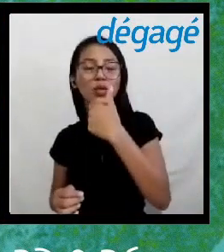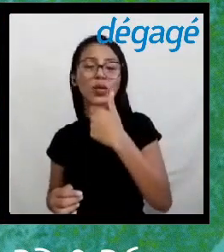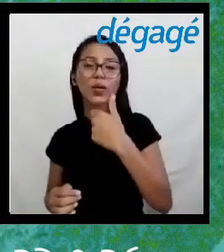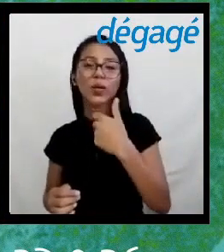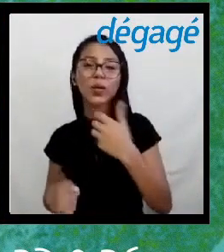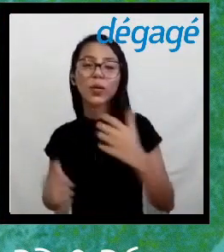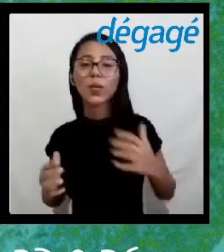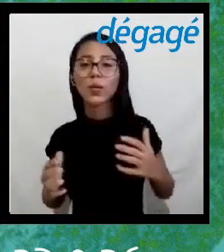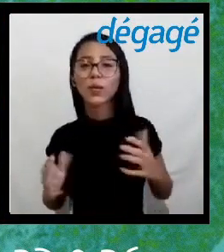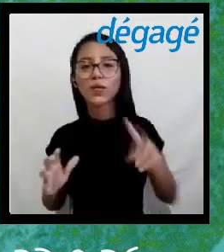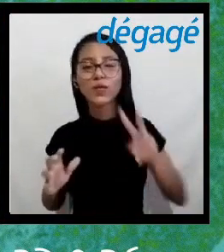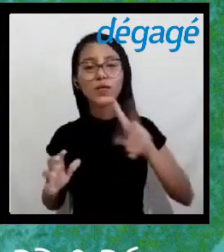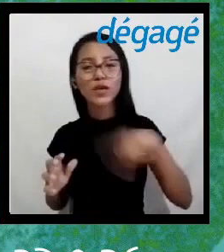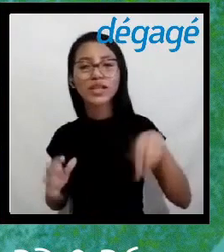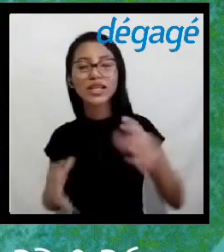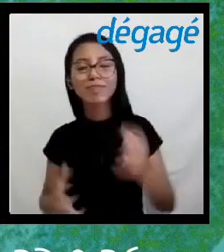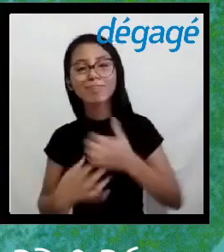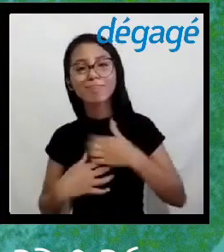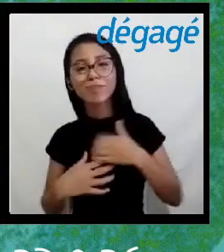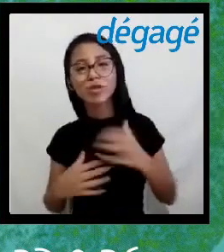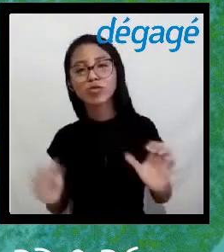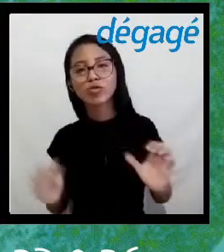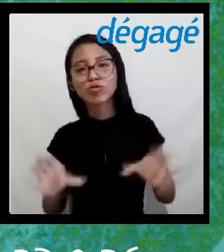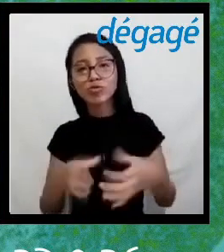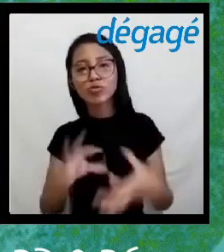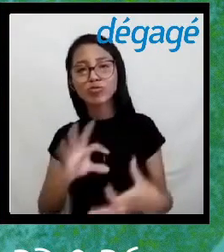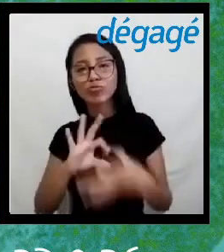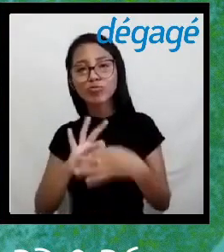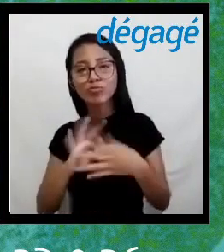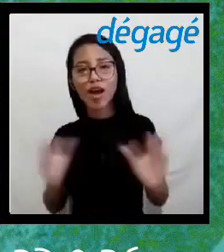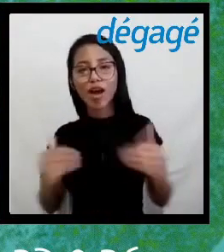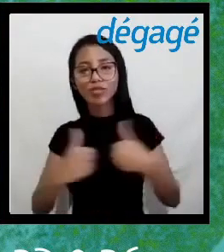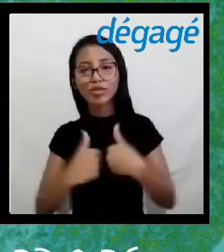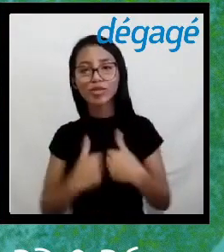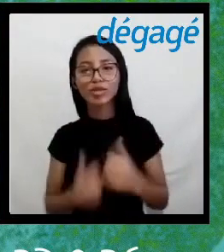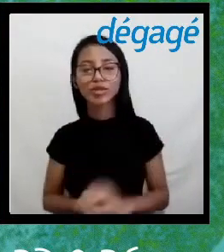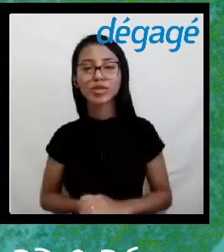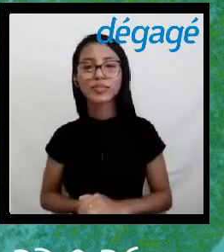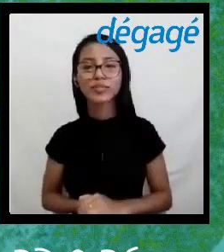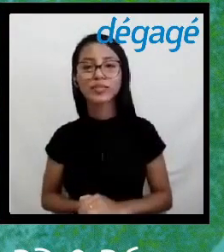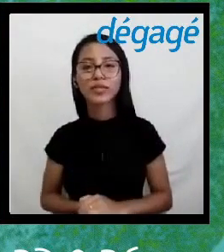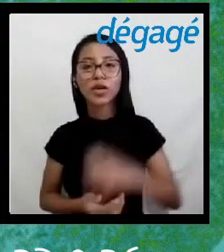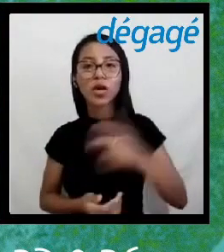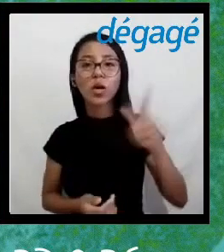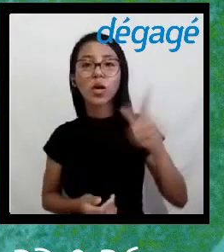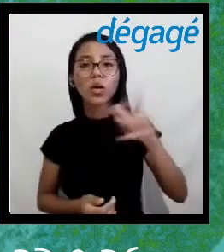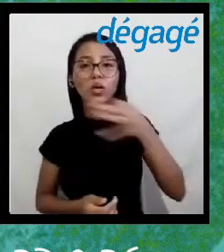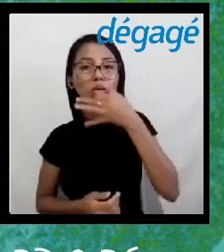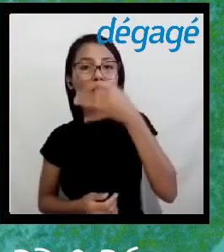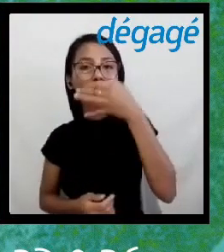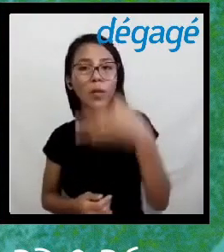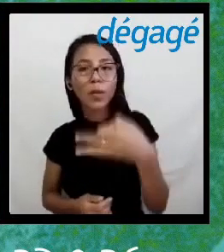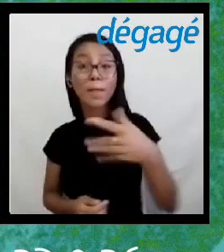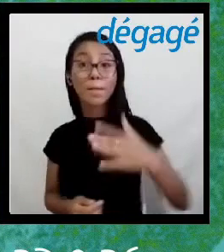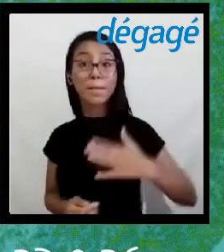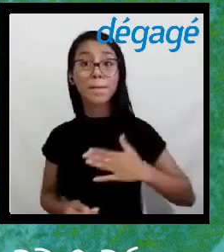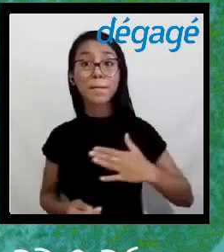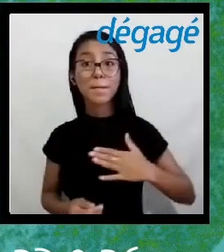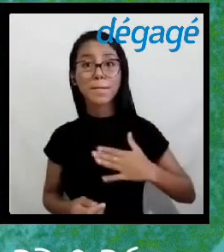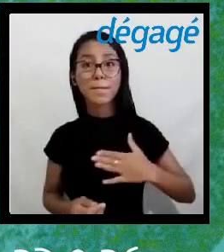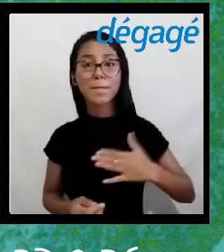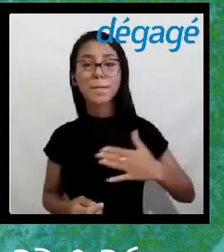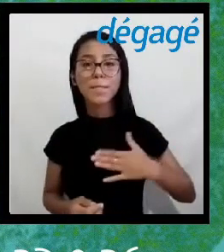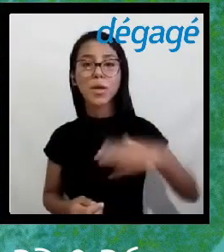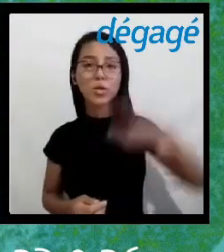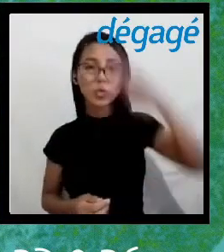disse: meu sobrinho é autista, na sua escolinha, participou de uma peça teatral de animais, foi bem interessante, eu adorei.